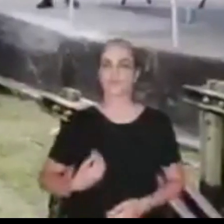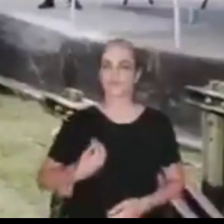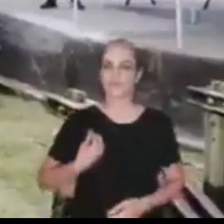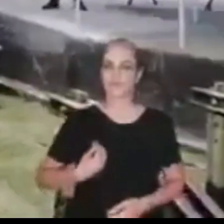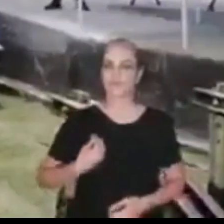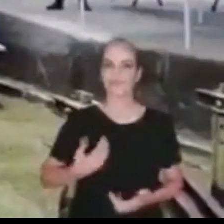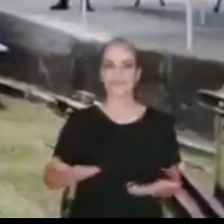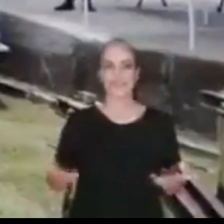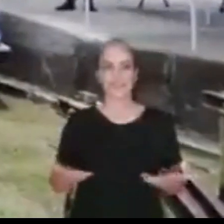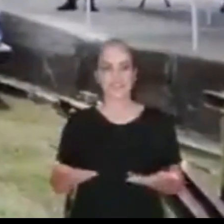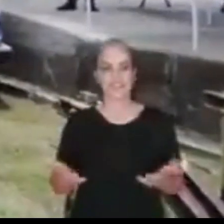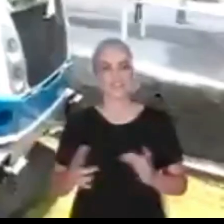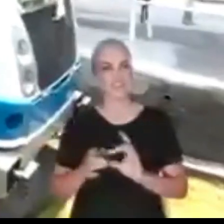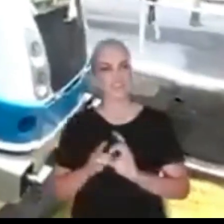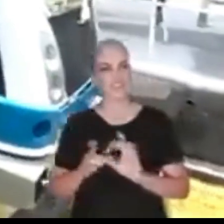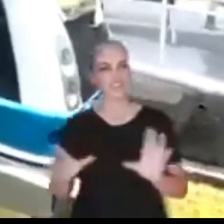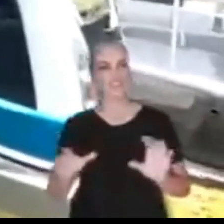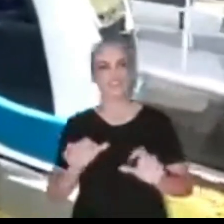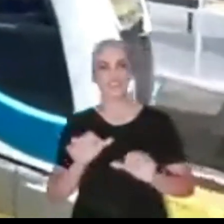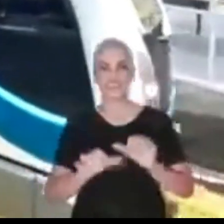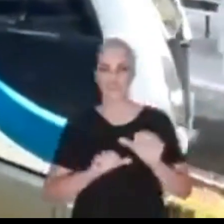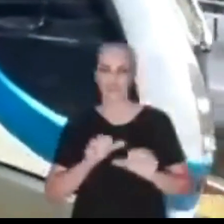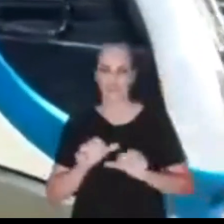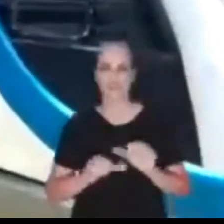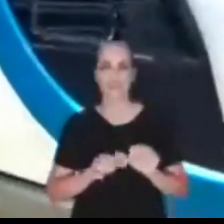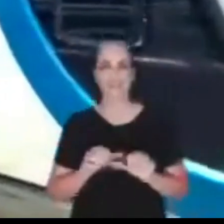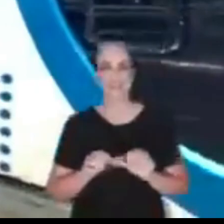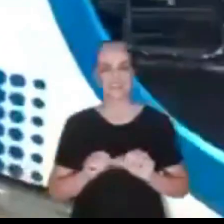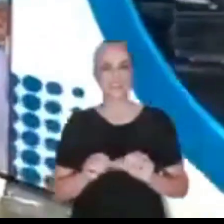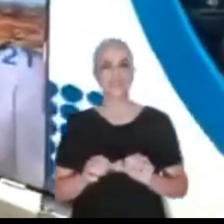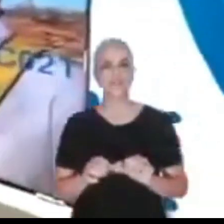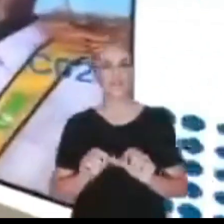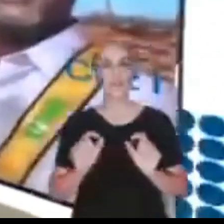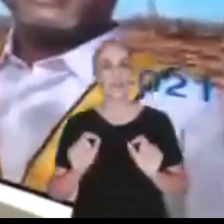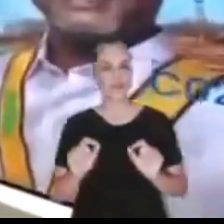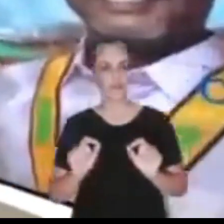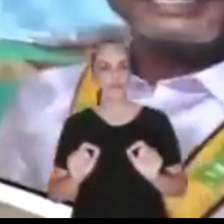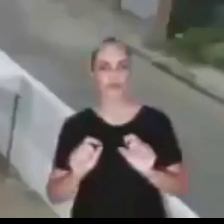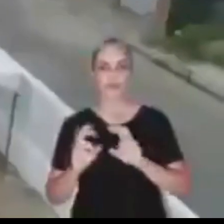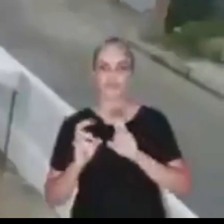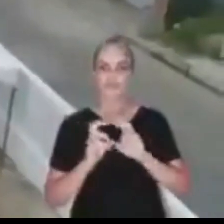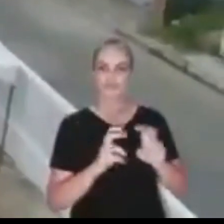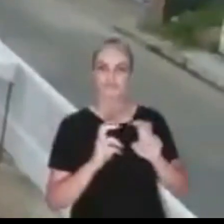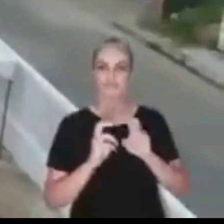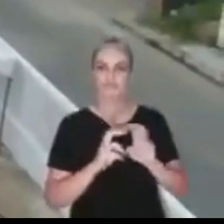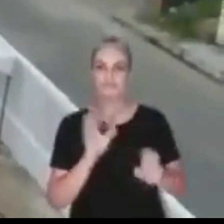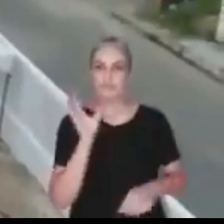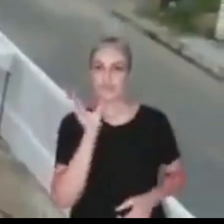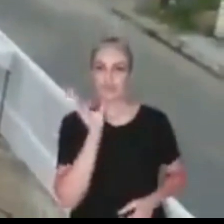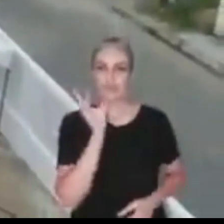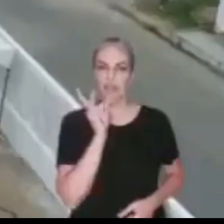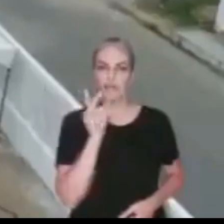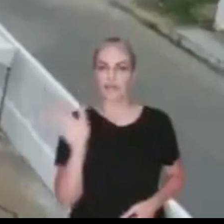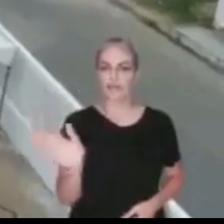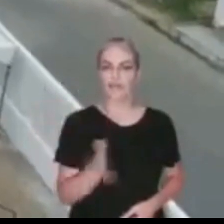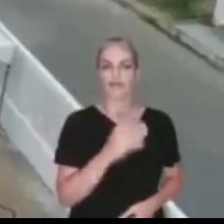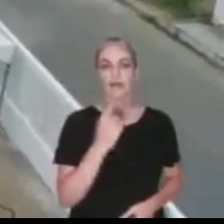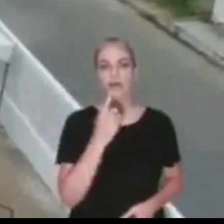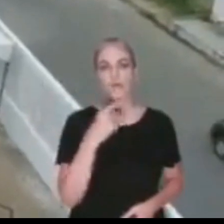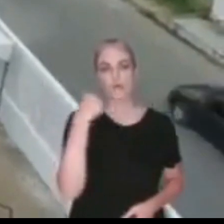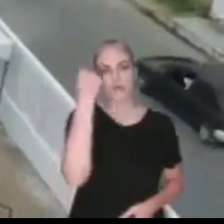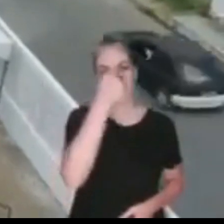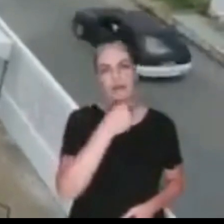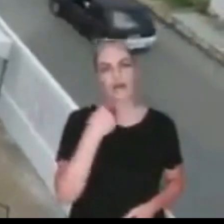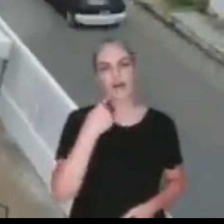E nós estamos permitindo, com essa intervenção, que o intervalo entre os trens, que hoje é